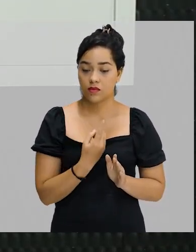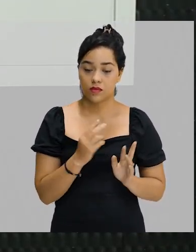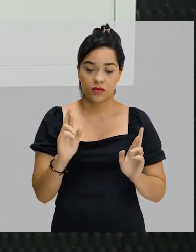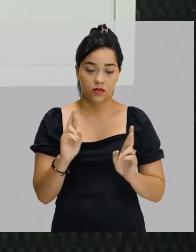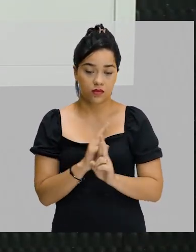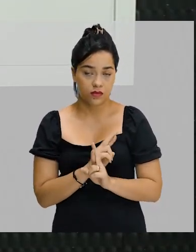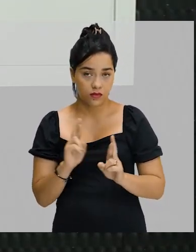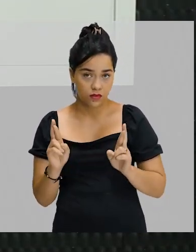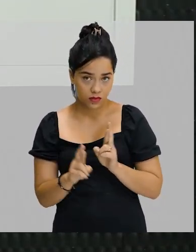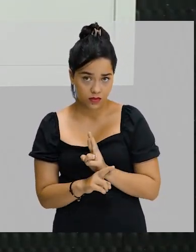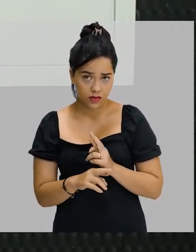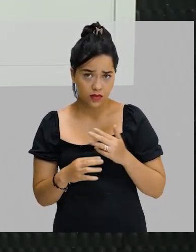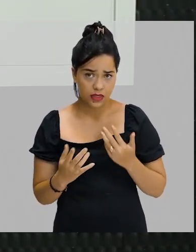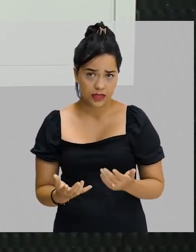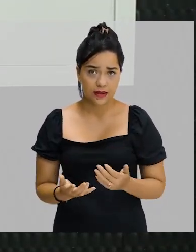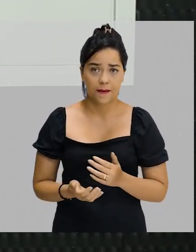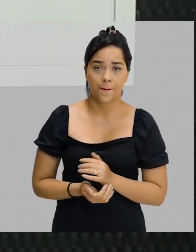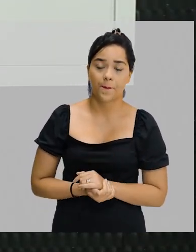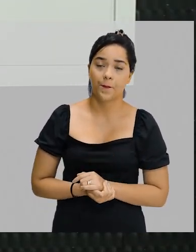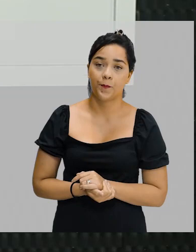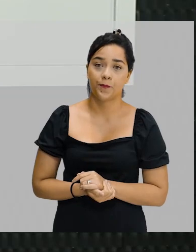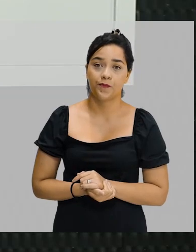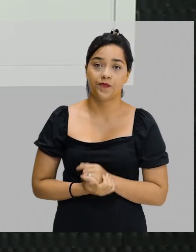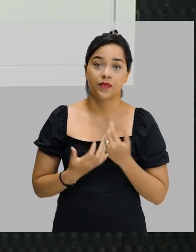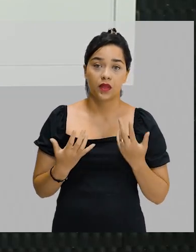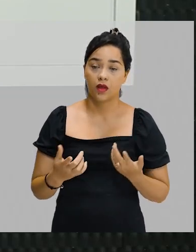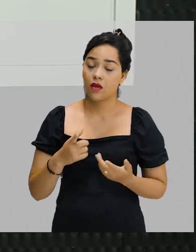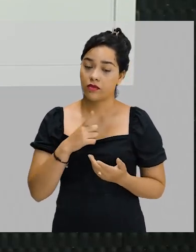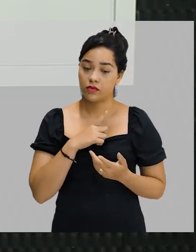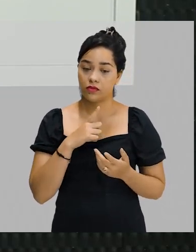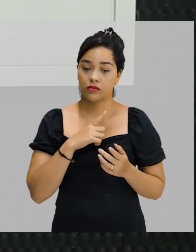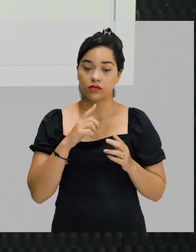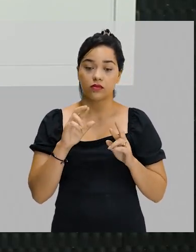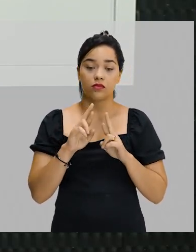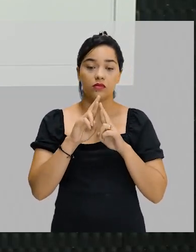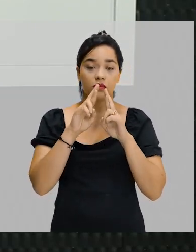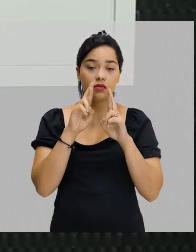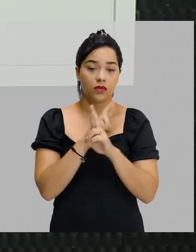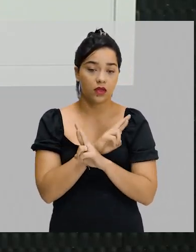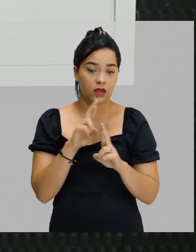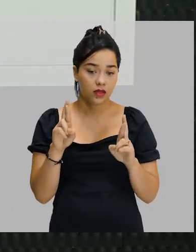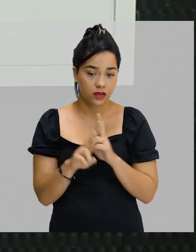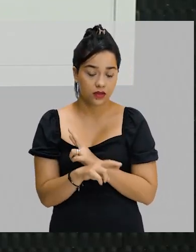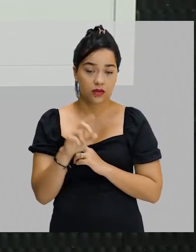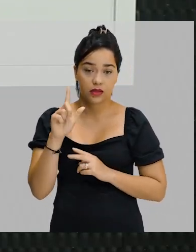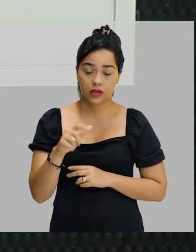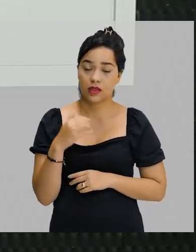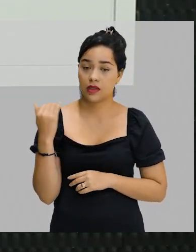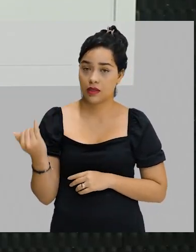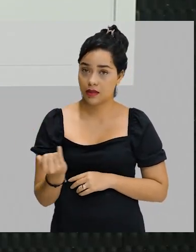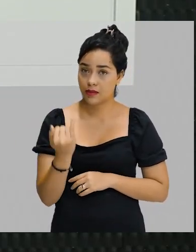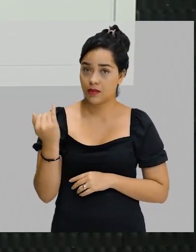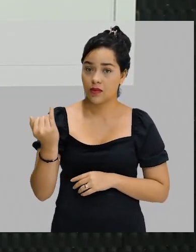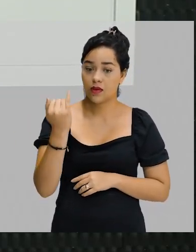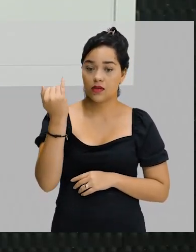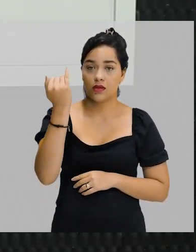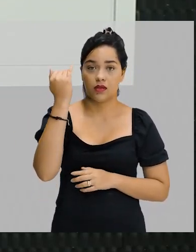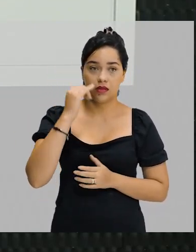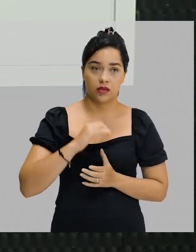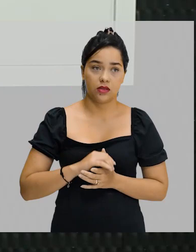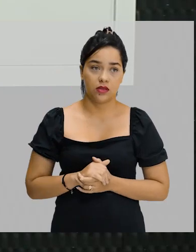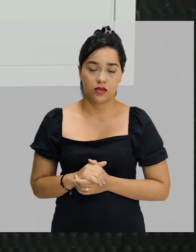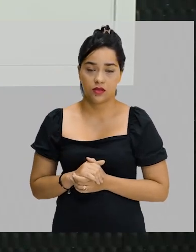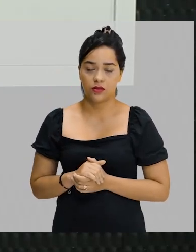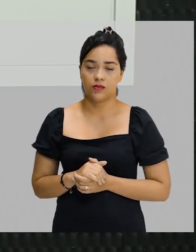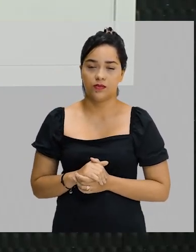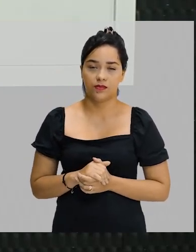com o raio dessa circunferência, tá ok? Então nós temos a seguinte relação que é muito importante, tá ok? Que é